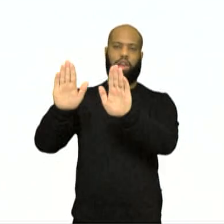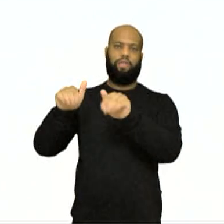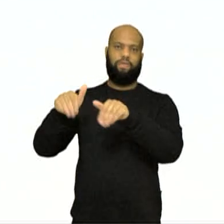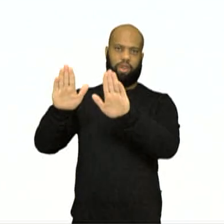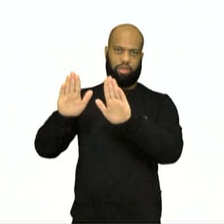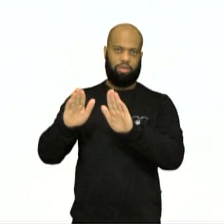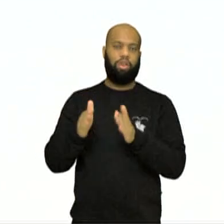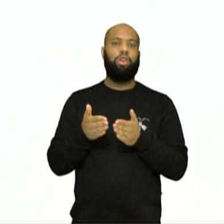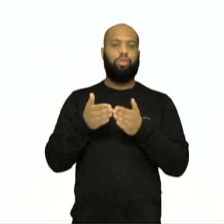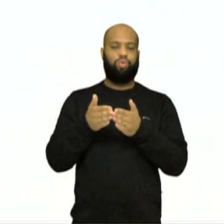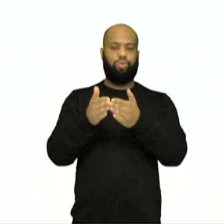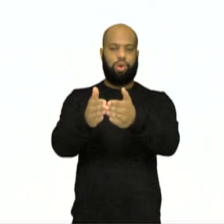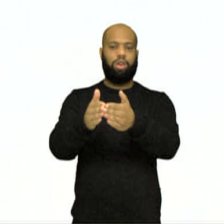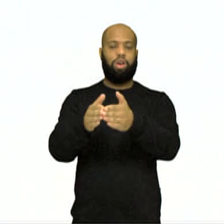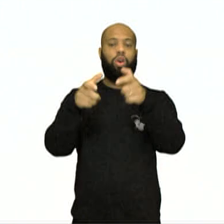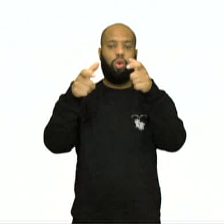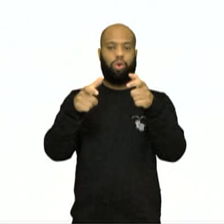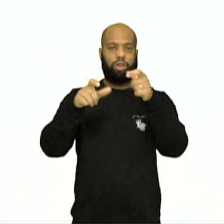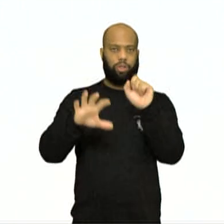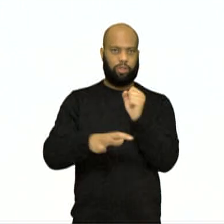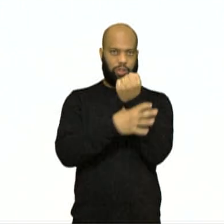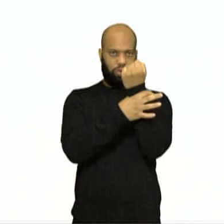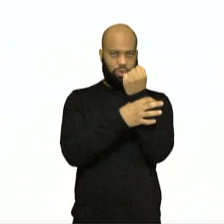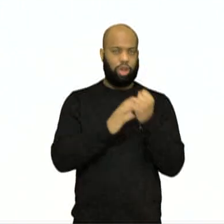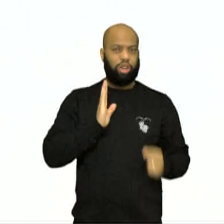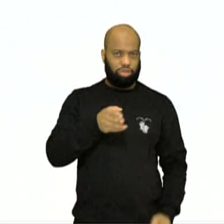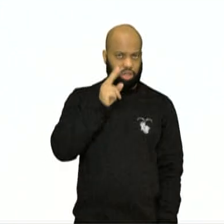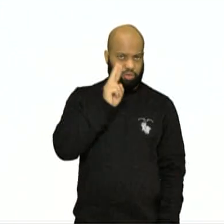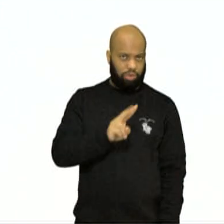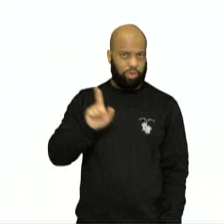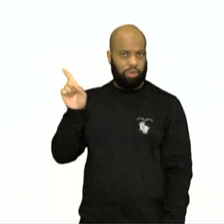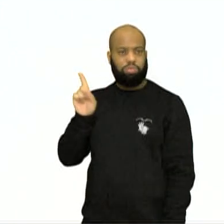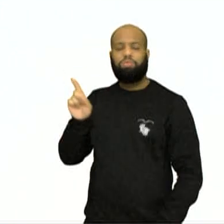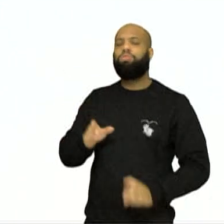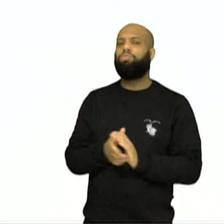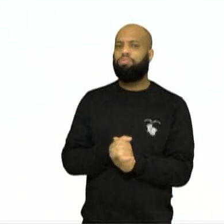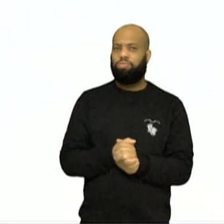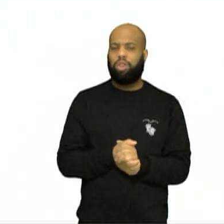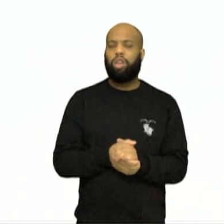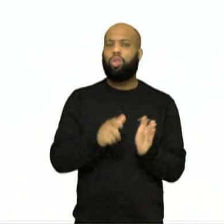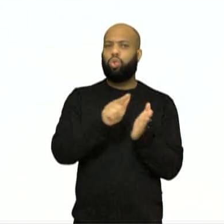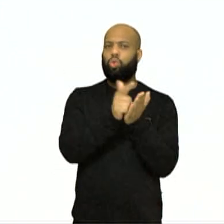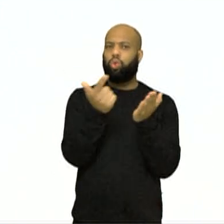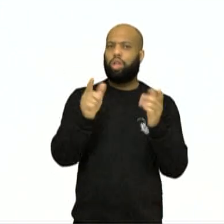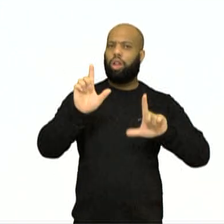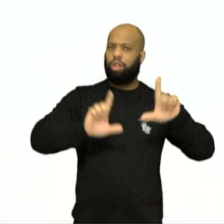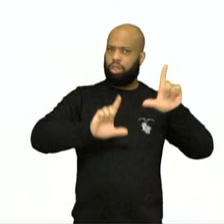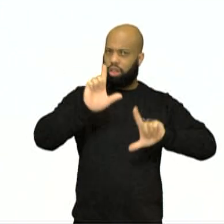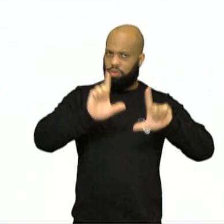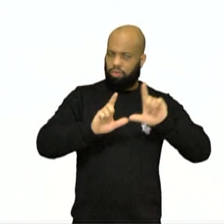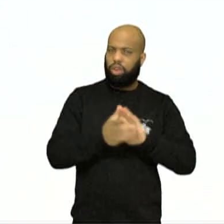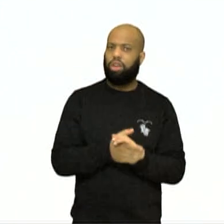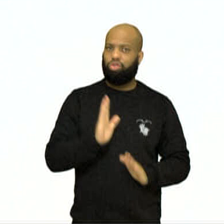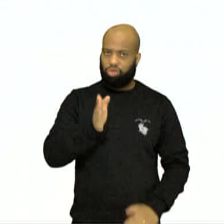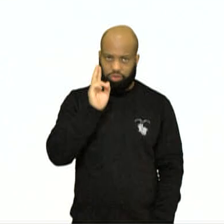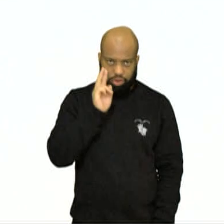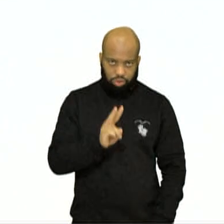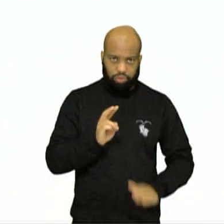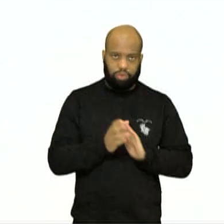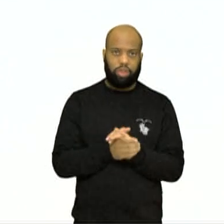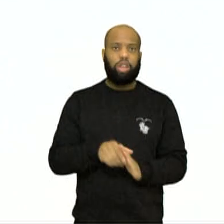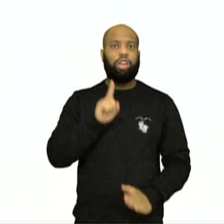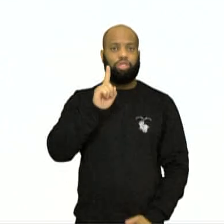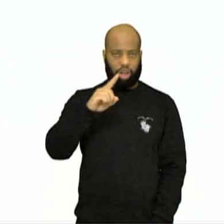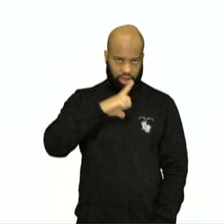de barco para um local seguro. Você já viu uma situação dessa? No noticiário, por exemplo, você já passou por